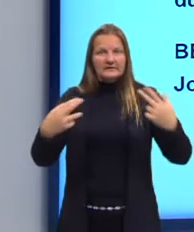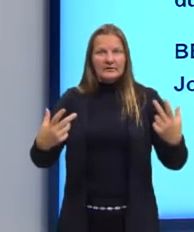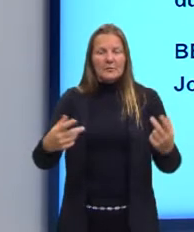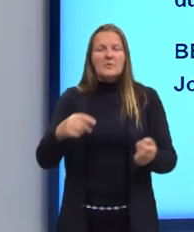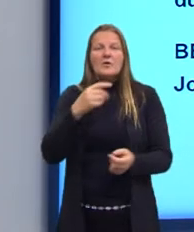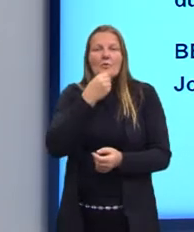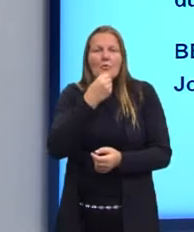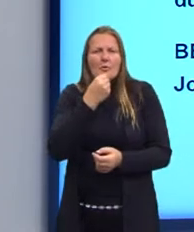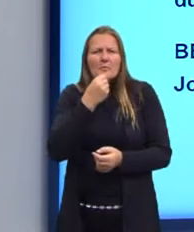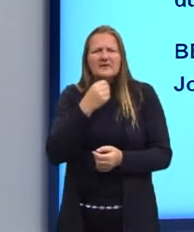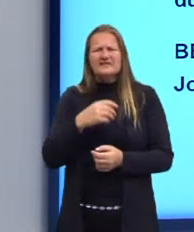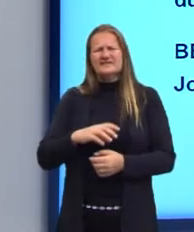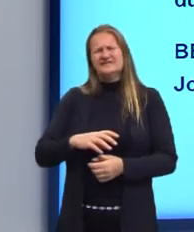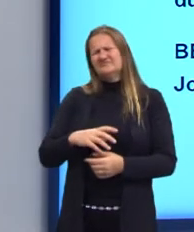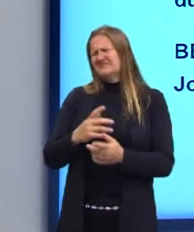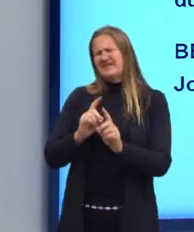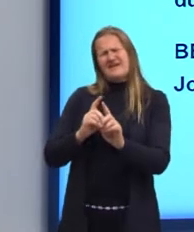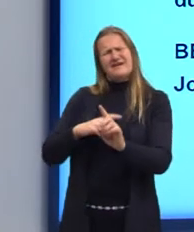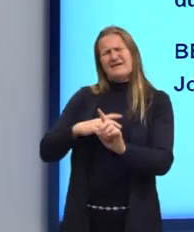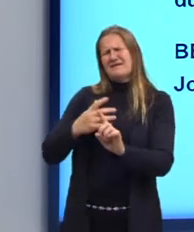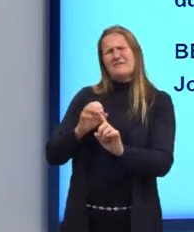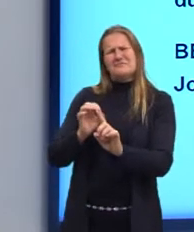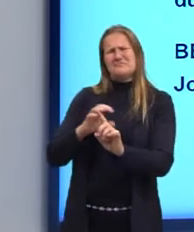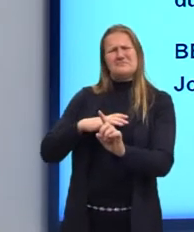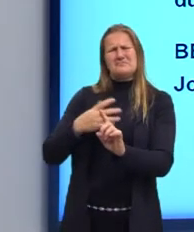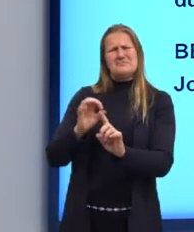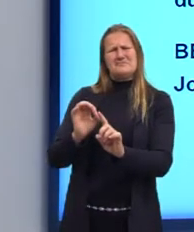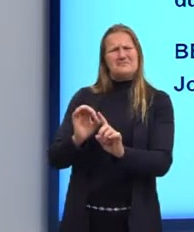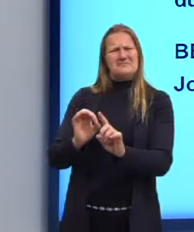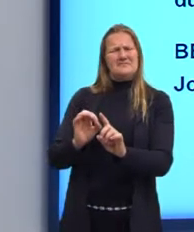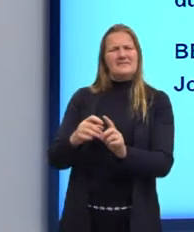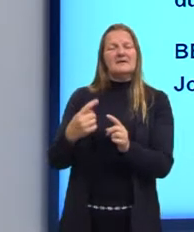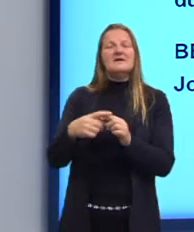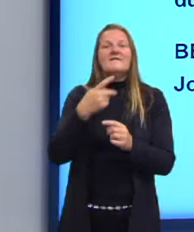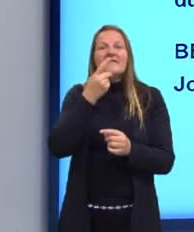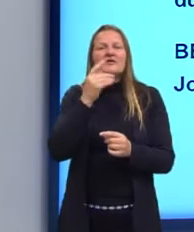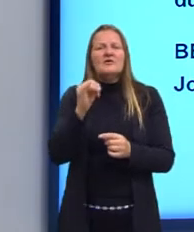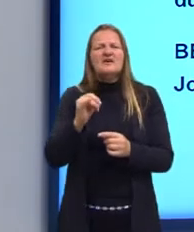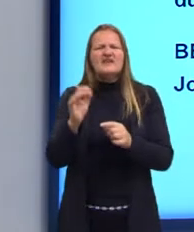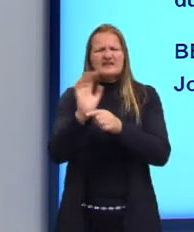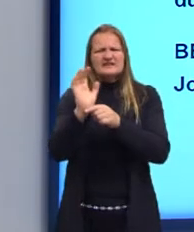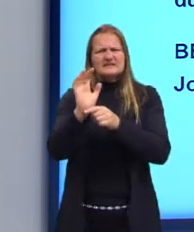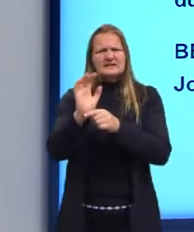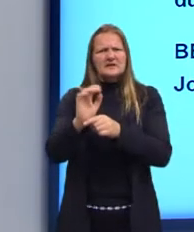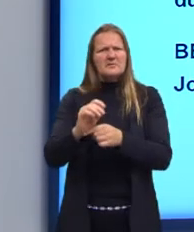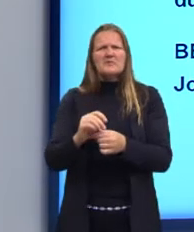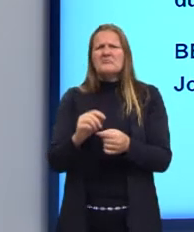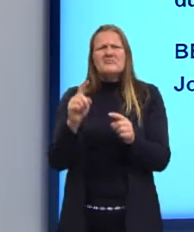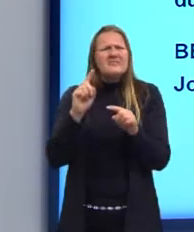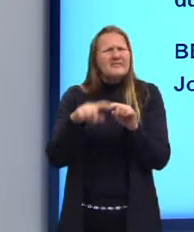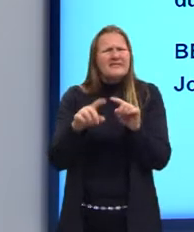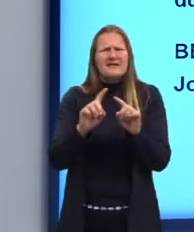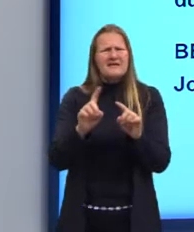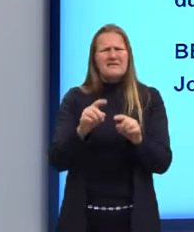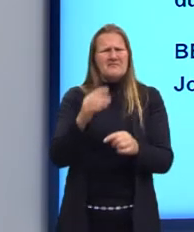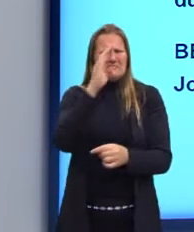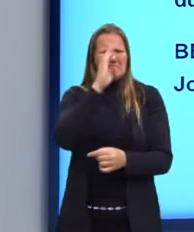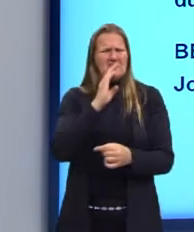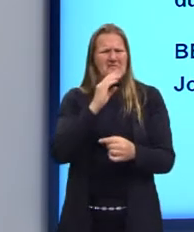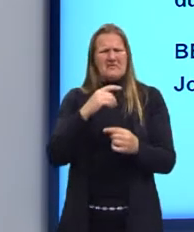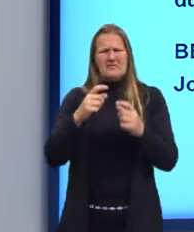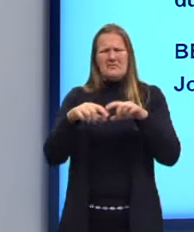Lumiere desencorajou disse-lhe que o cinematógrafo não tinha